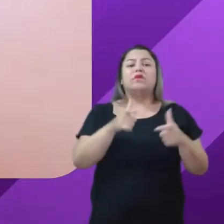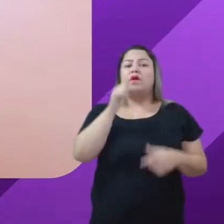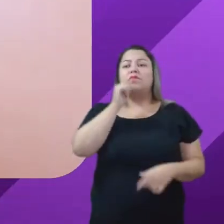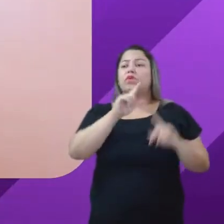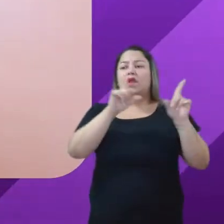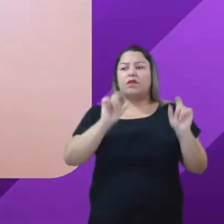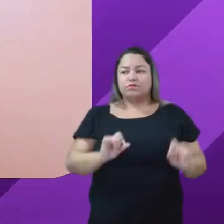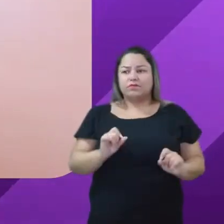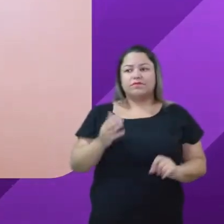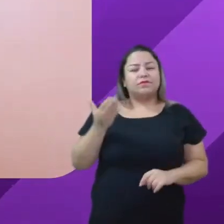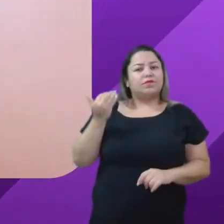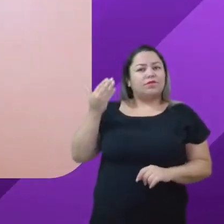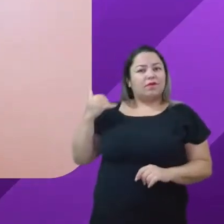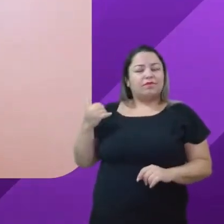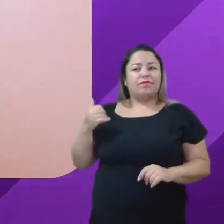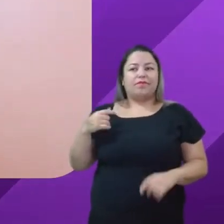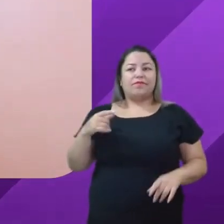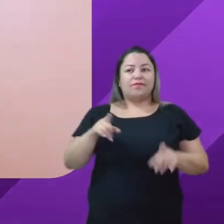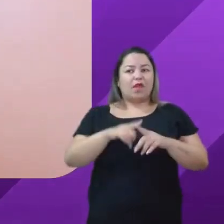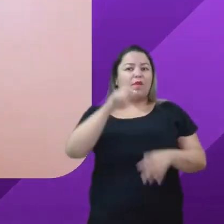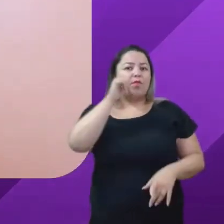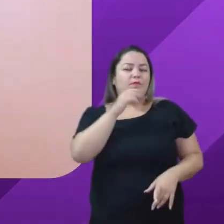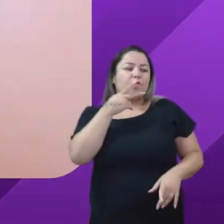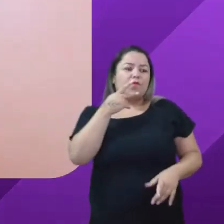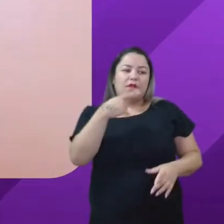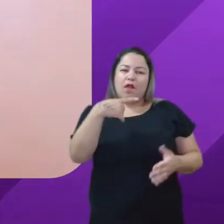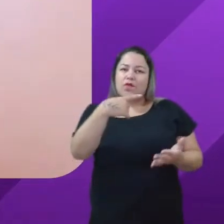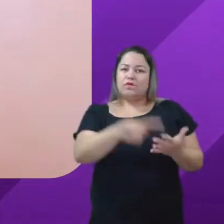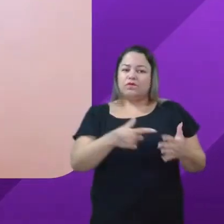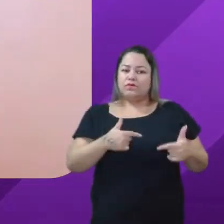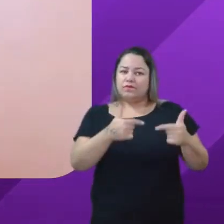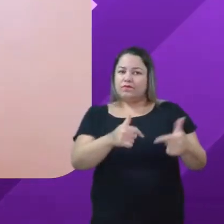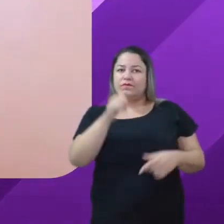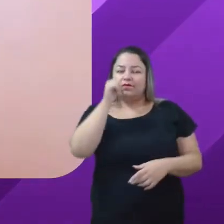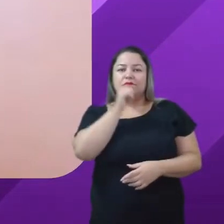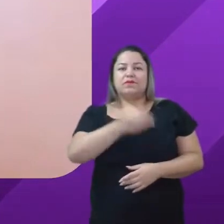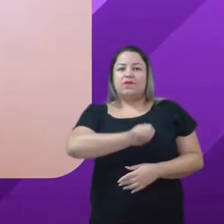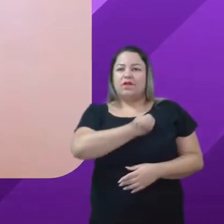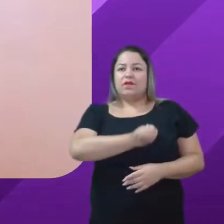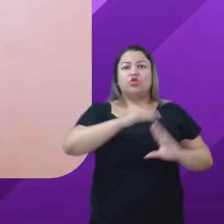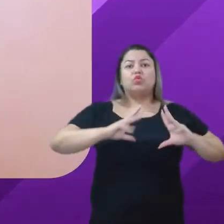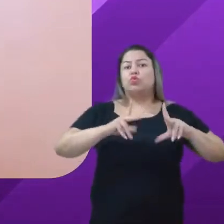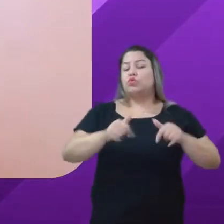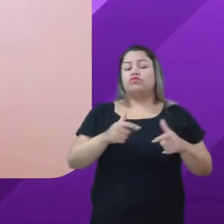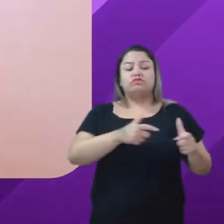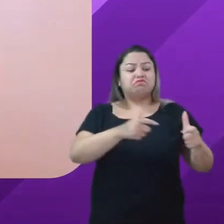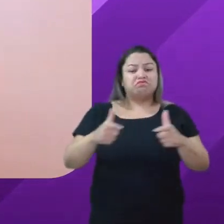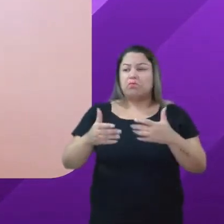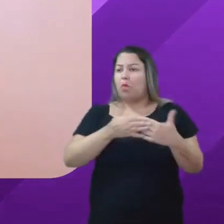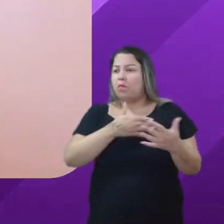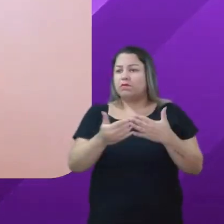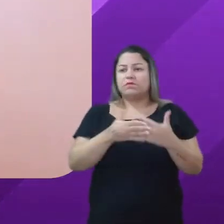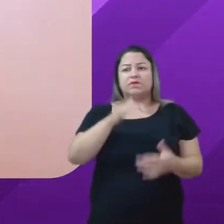Há muito tempo as mulheres, reafirmam na luta do feminismo que nós queremos estar em todos os lugares, e que o lugar de